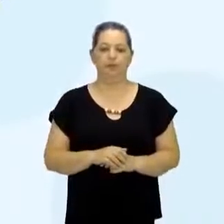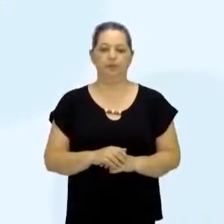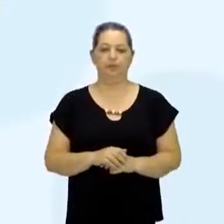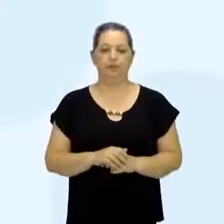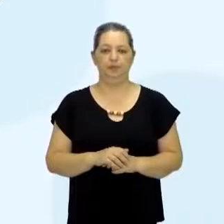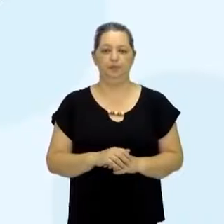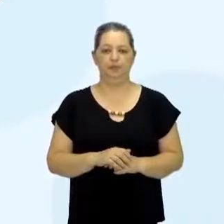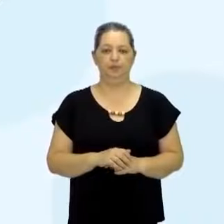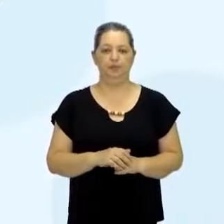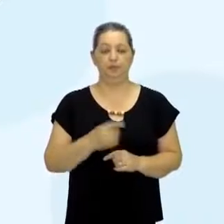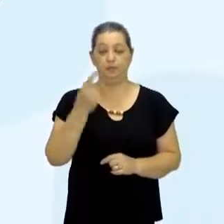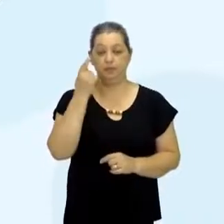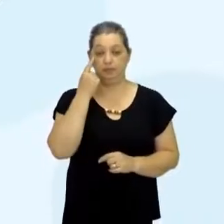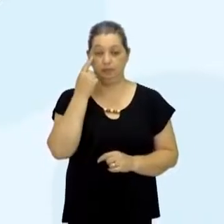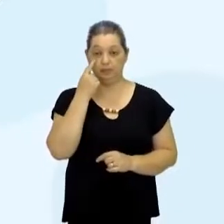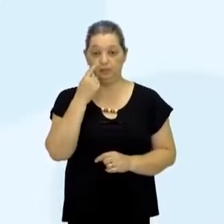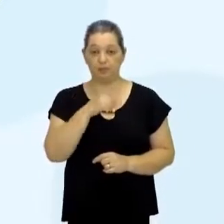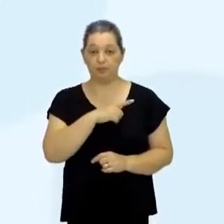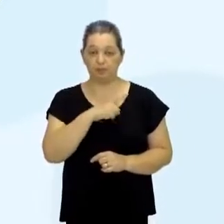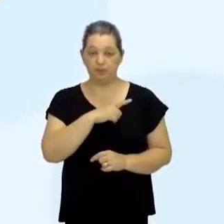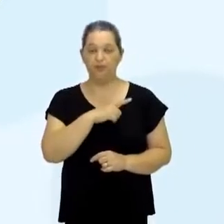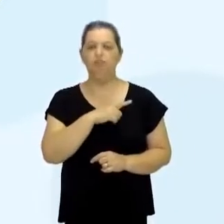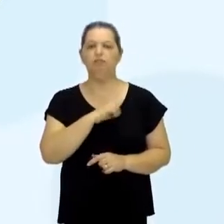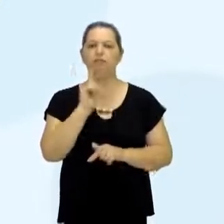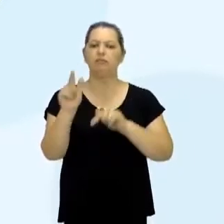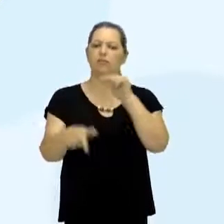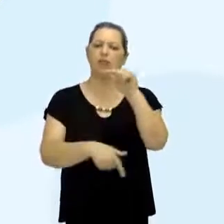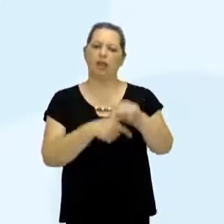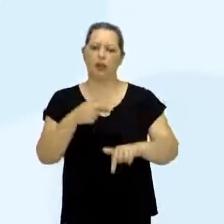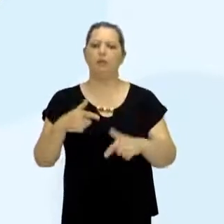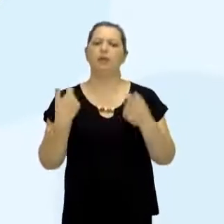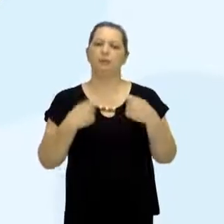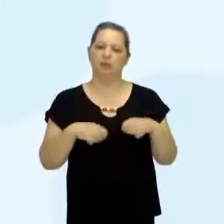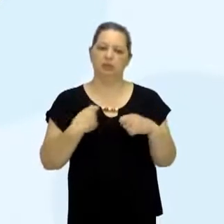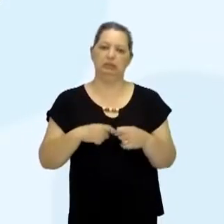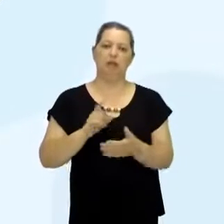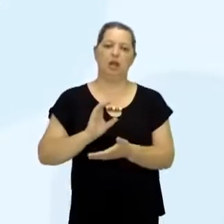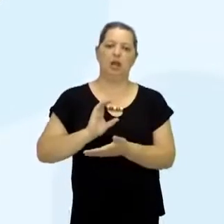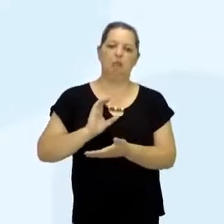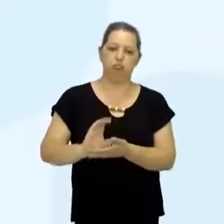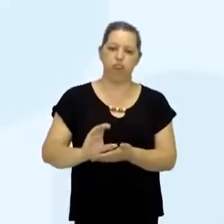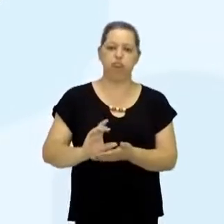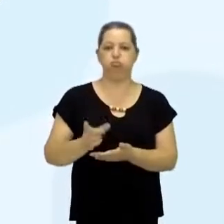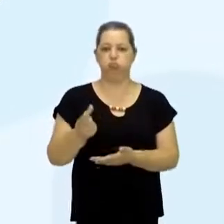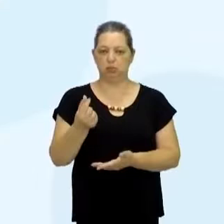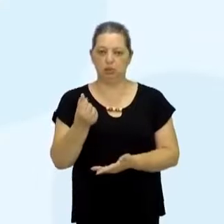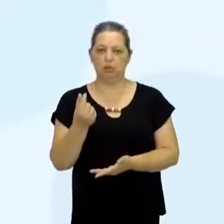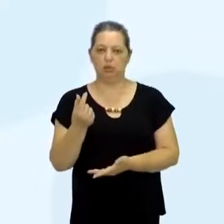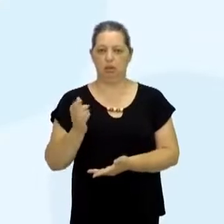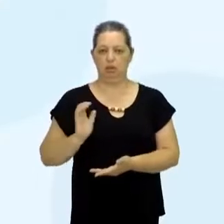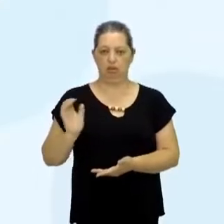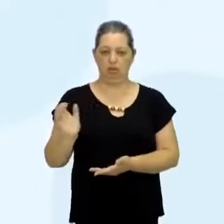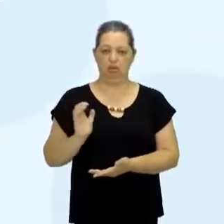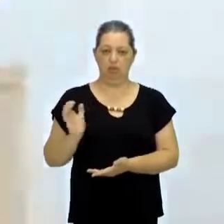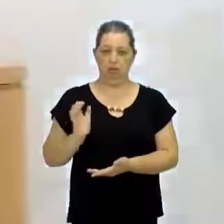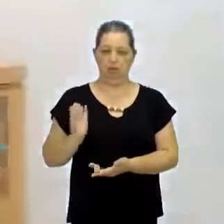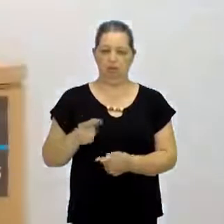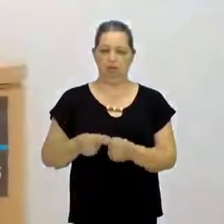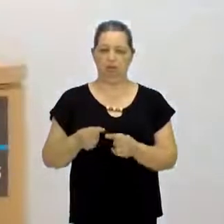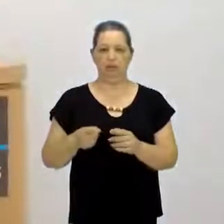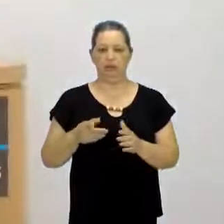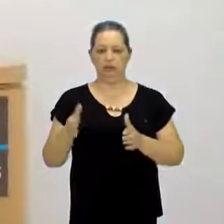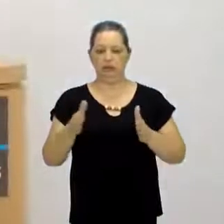Mafezinha. Olha lá, quando você vai trabalhar, você tem que gerar riqueza, não é isso, Mafezinha? Isso. Na época, final do